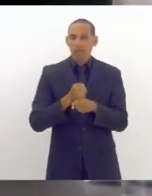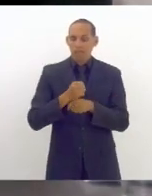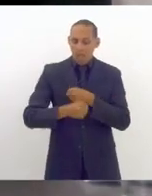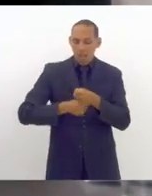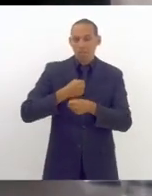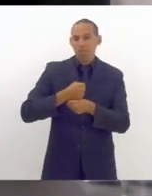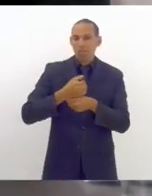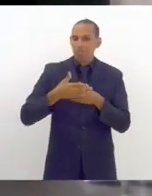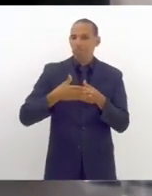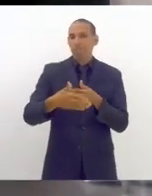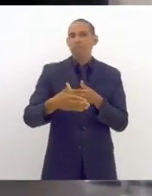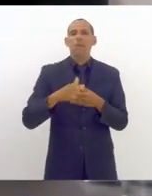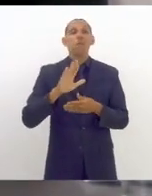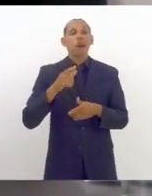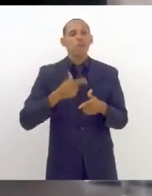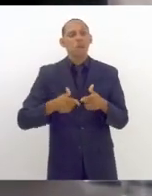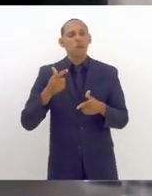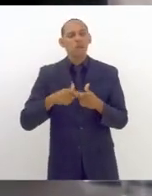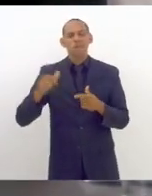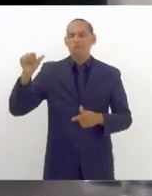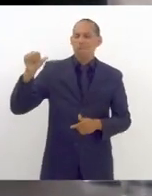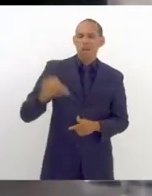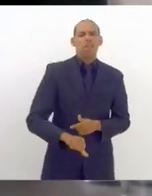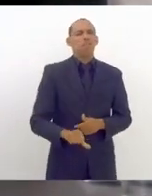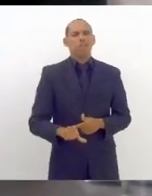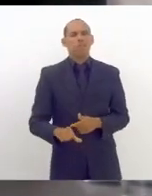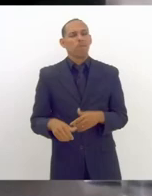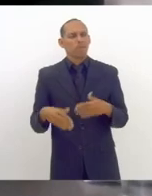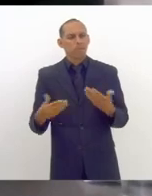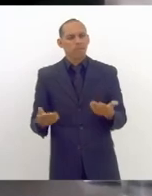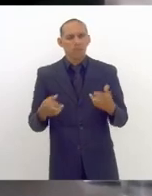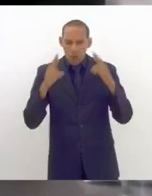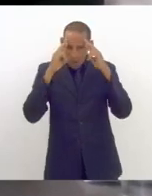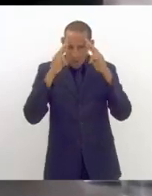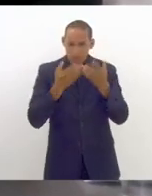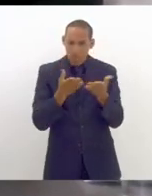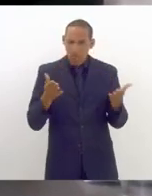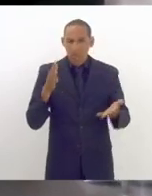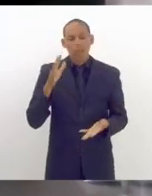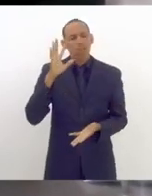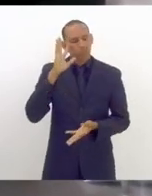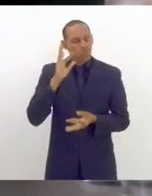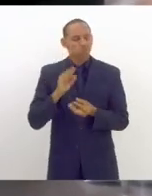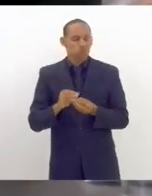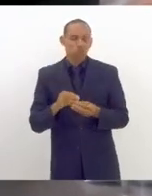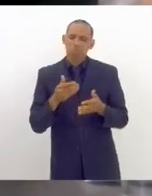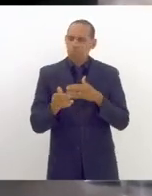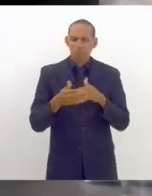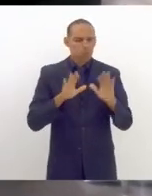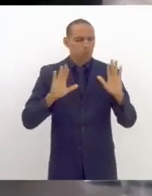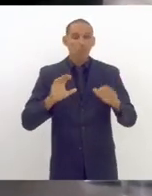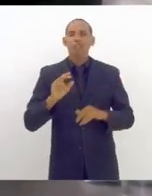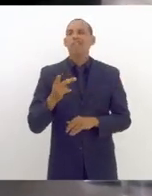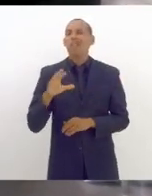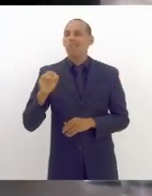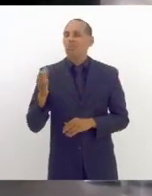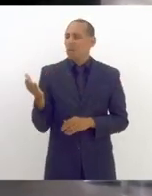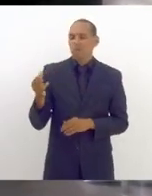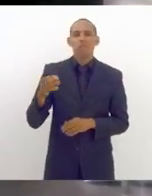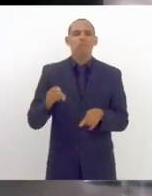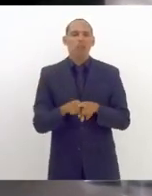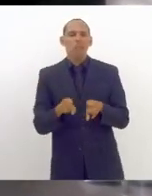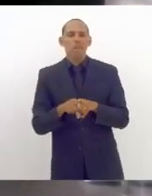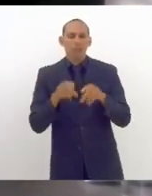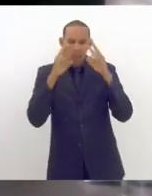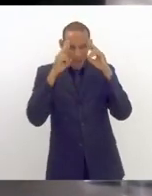mas o problema é muito muito pior então respeito o entendimento de quem quer que seja respeito o Chico Machado respeito